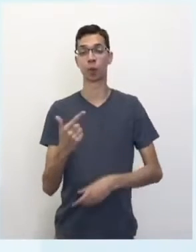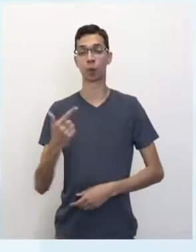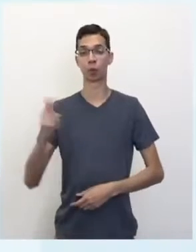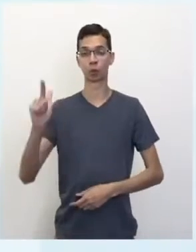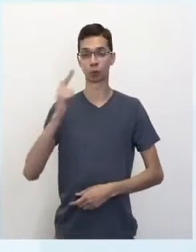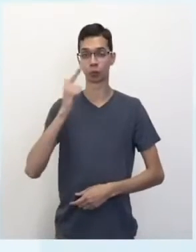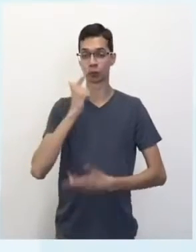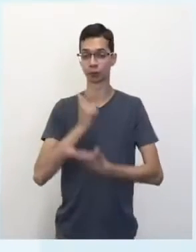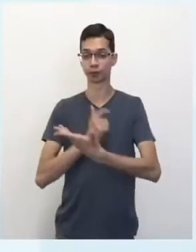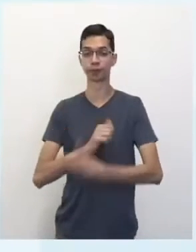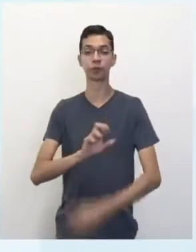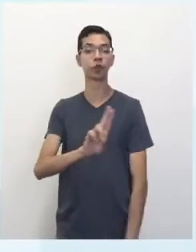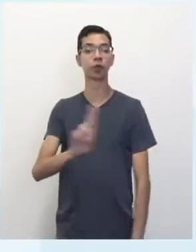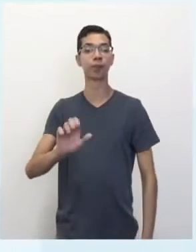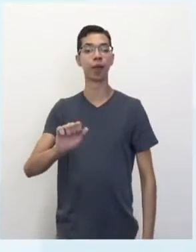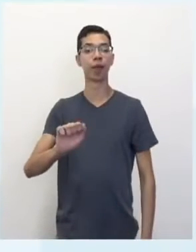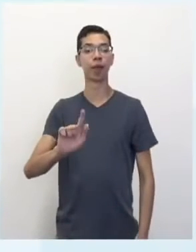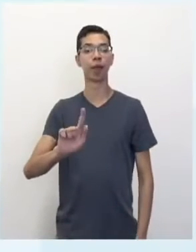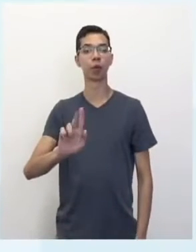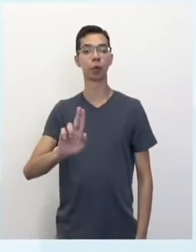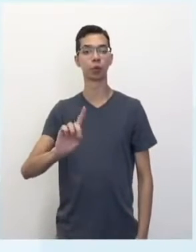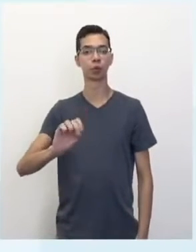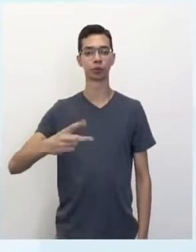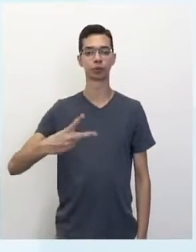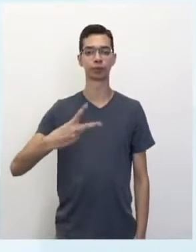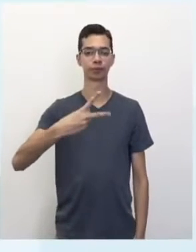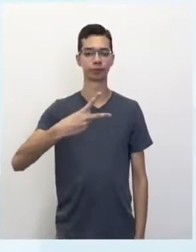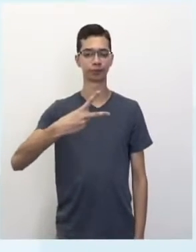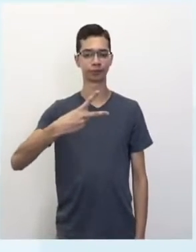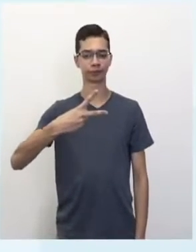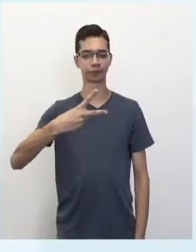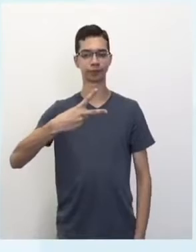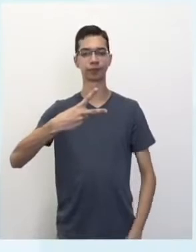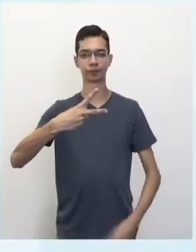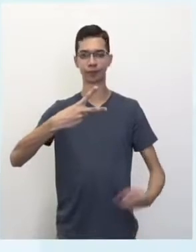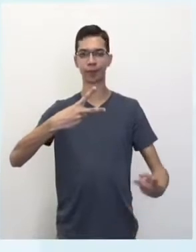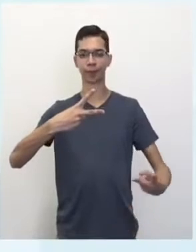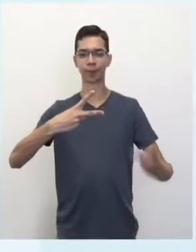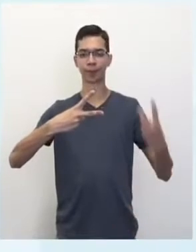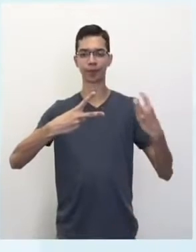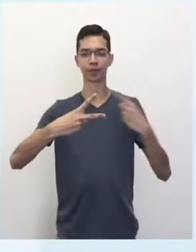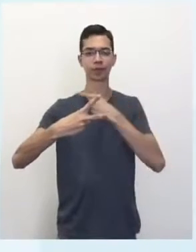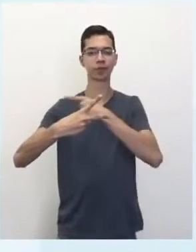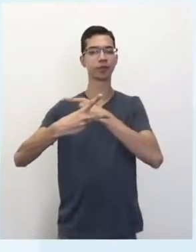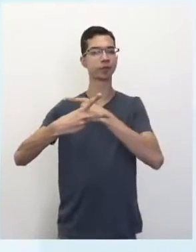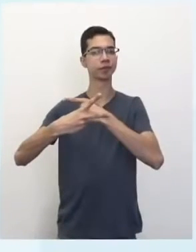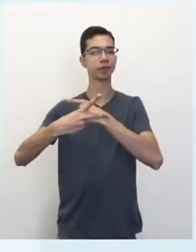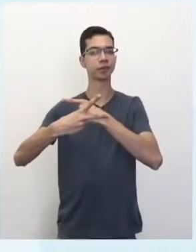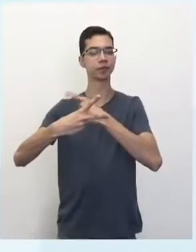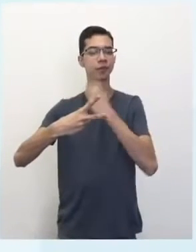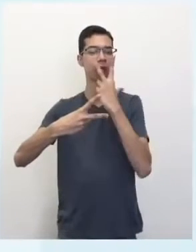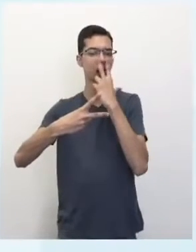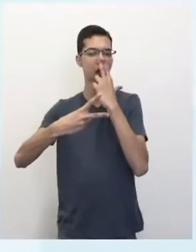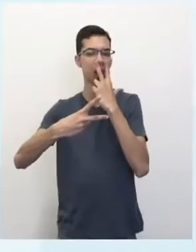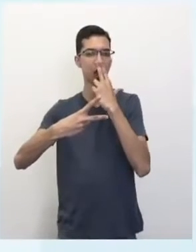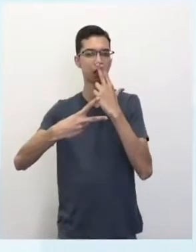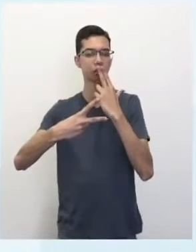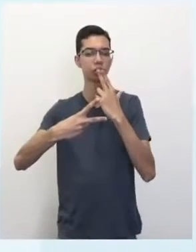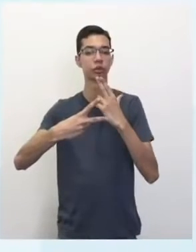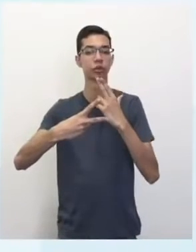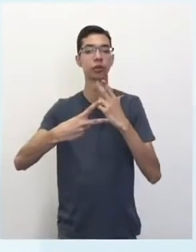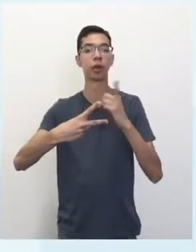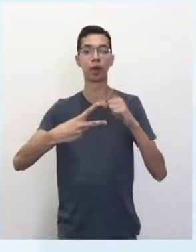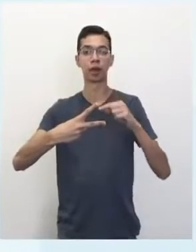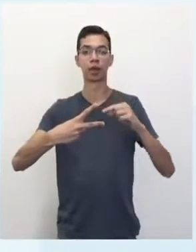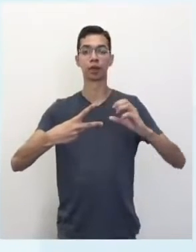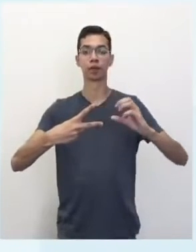ângulo agudo. Então, o ângulo agudo, quando, no caso, mede, né? Opa, acho que é menos, tá? Ele mede mais